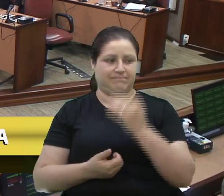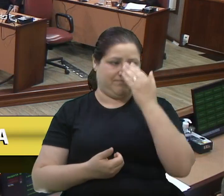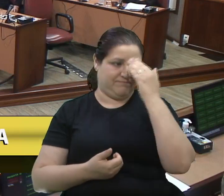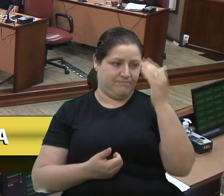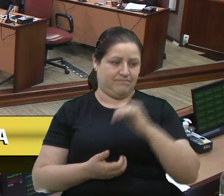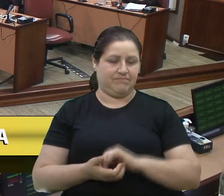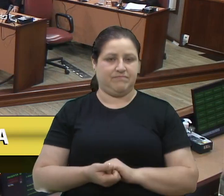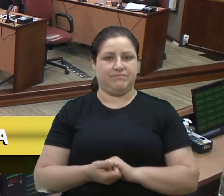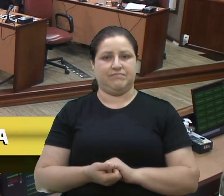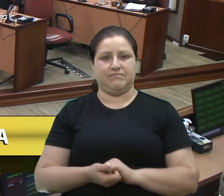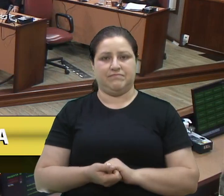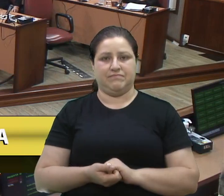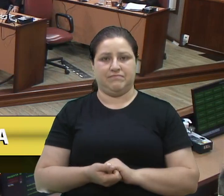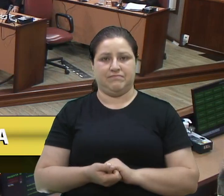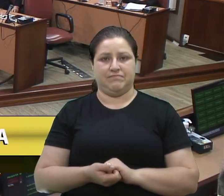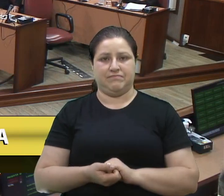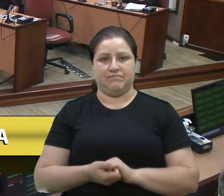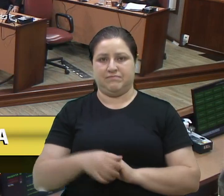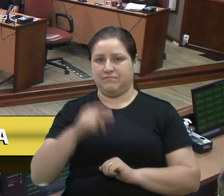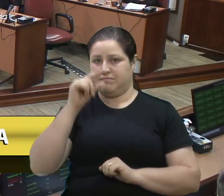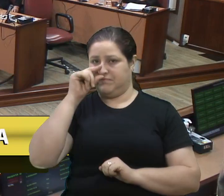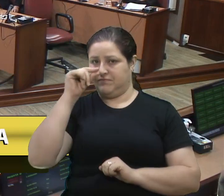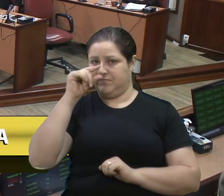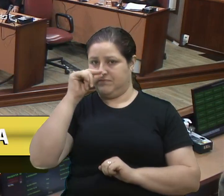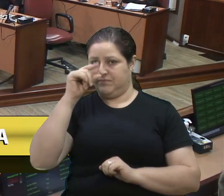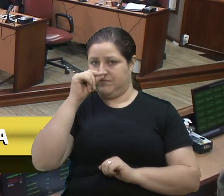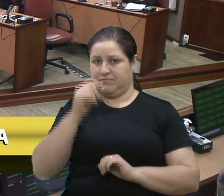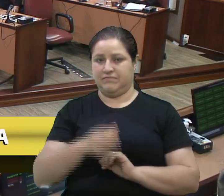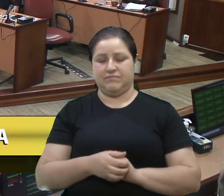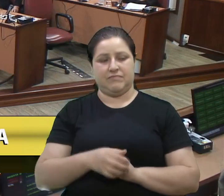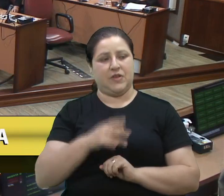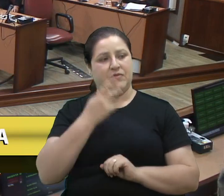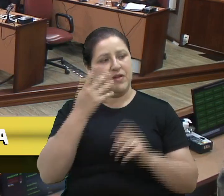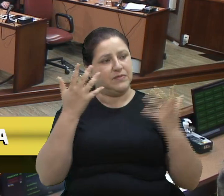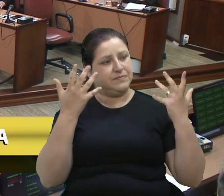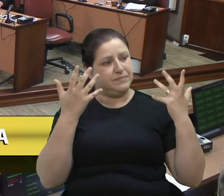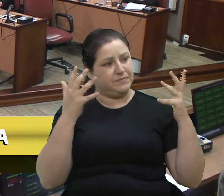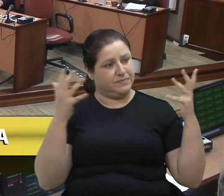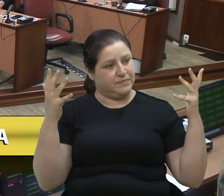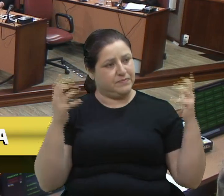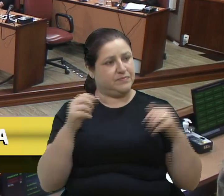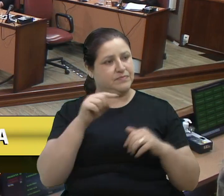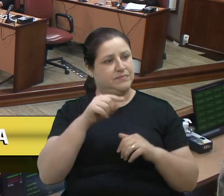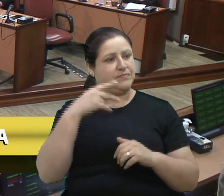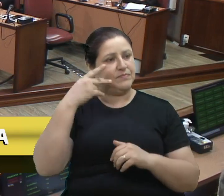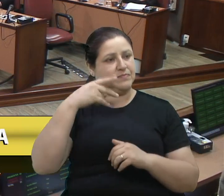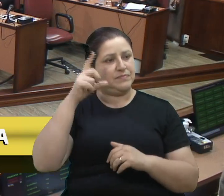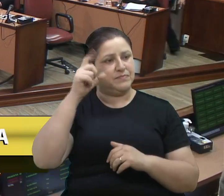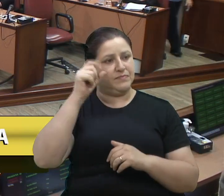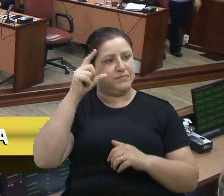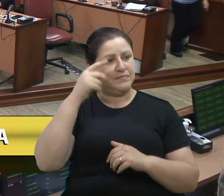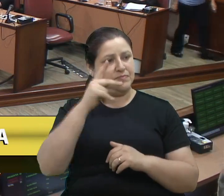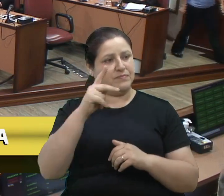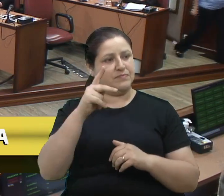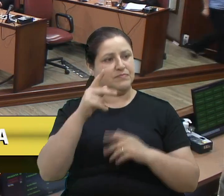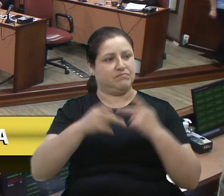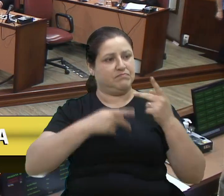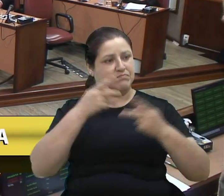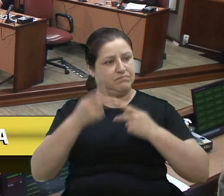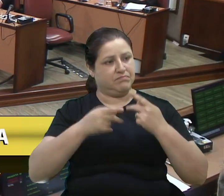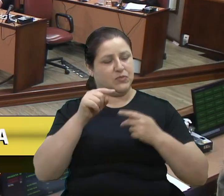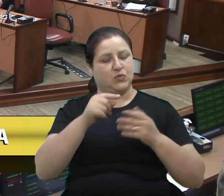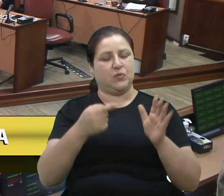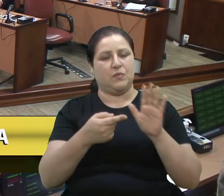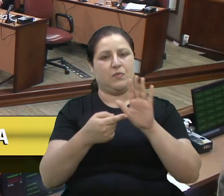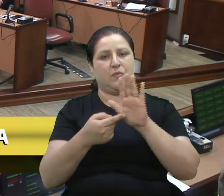Fantinel, vereador Fantinel, por favor. Queria parabenizar o vereador Scalco pela sua colocação. O senhor traz aqui